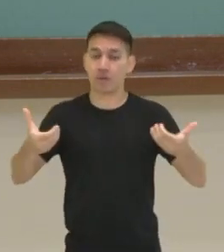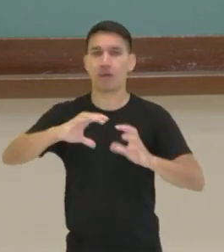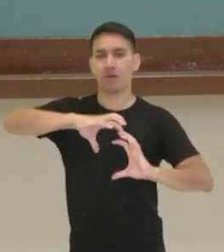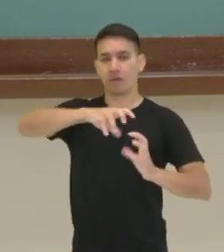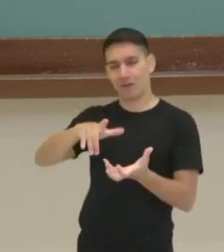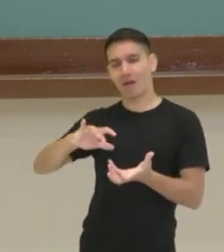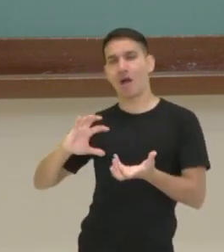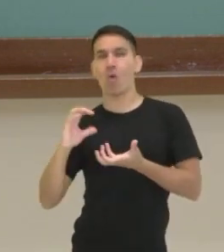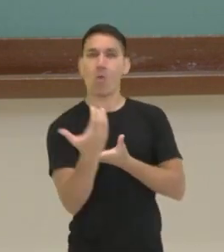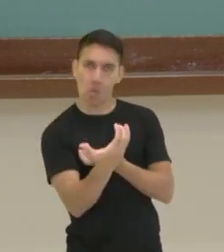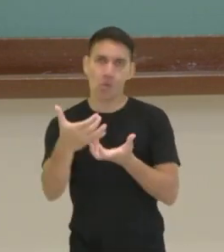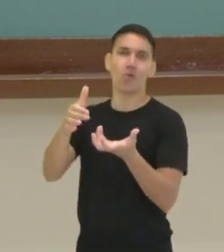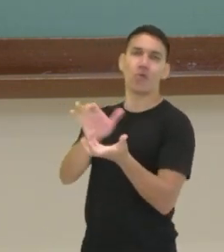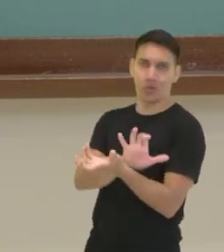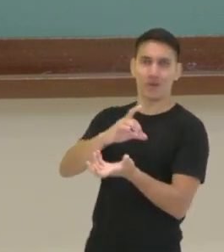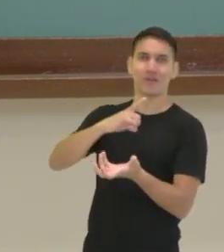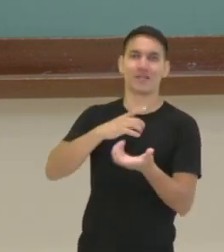Império do